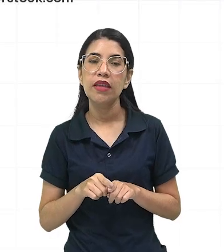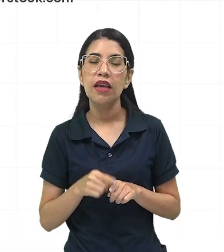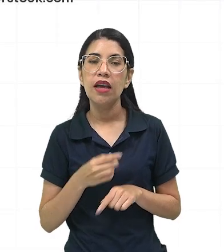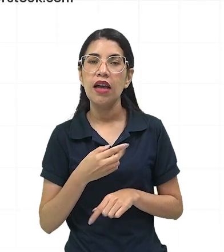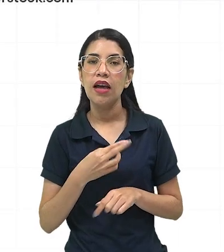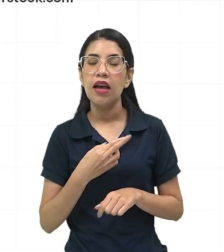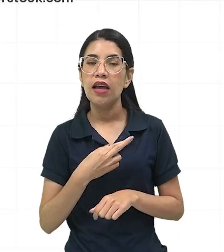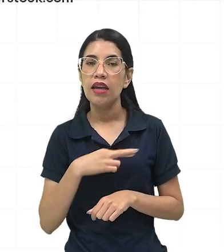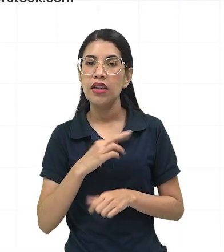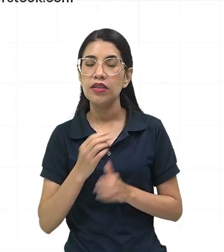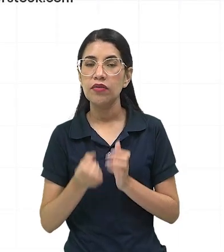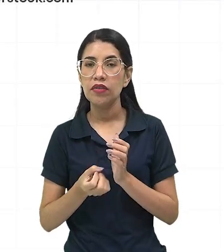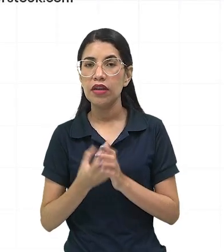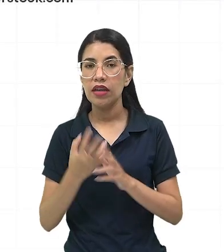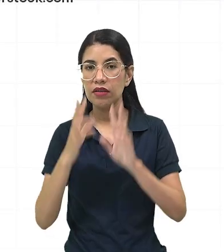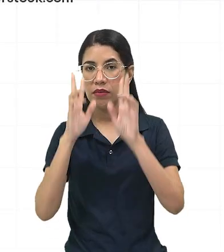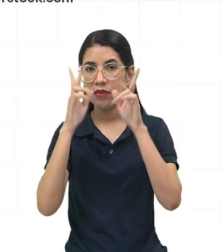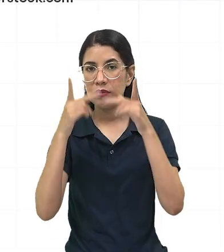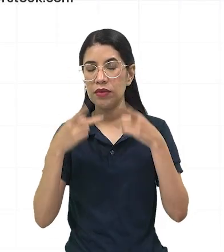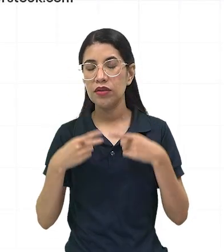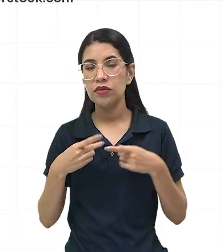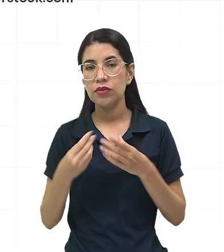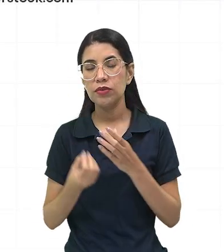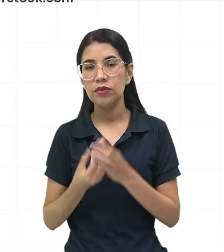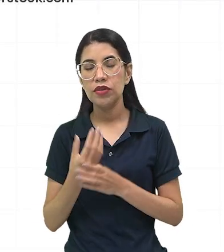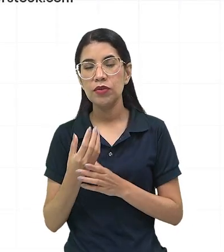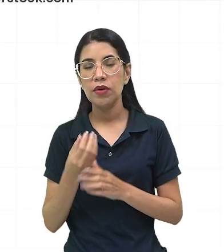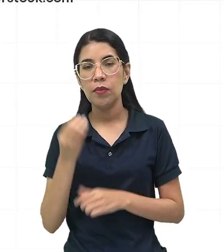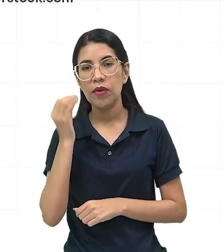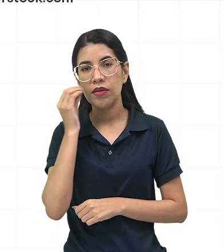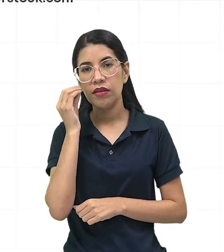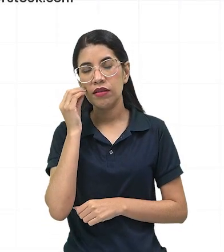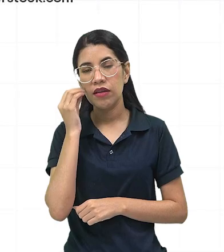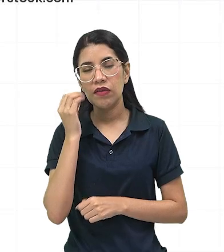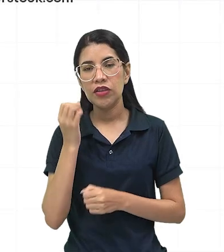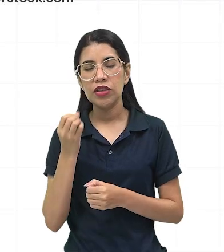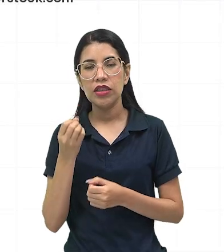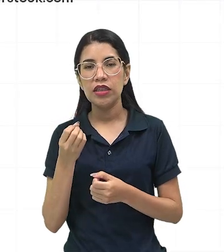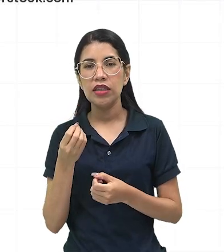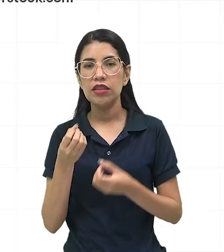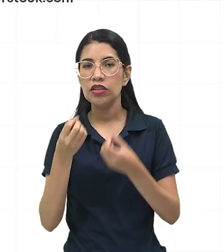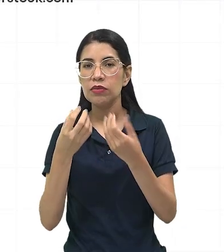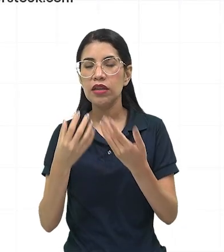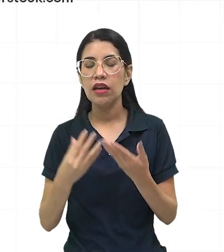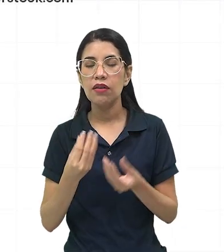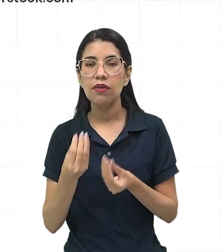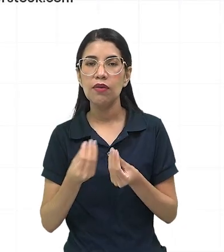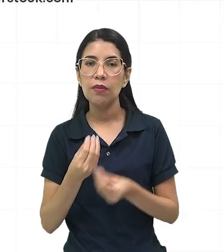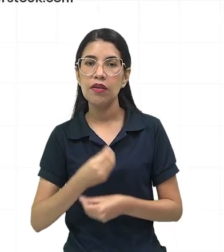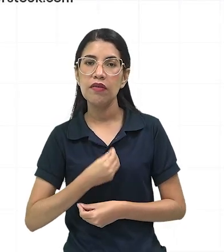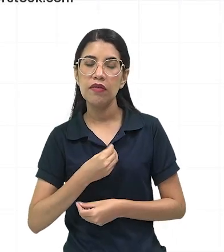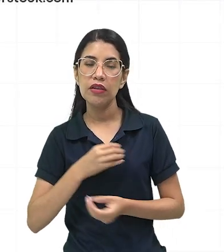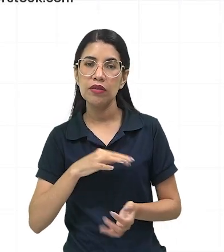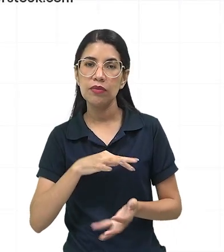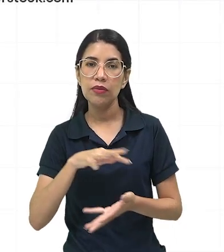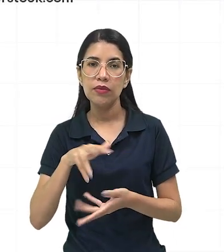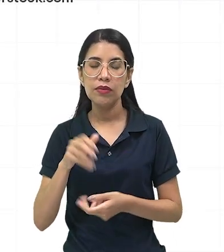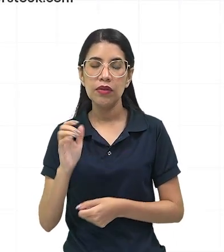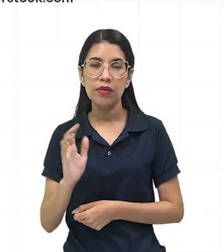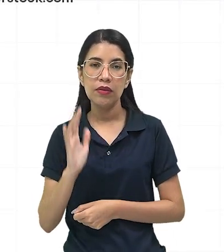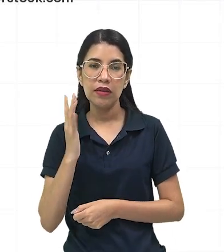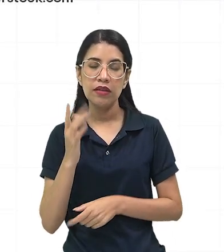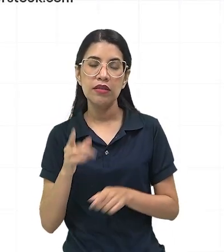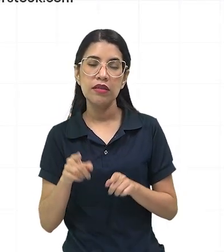religião é criação humana, ela surge como a primeira tentativa de explicar o mundo. E aqui é bem interessante